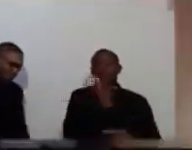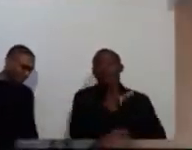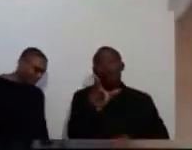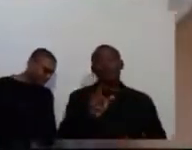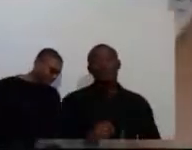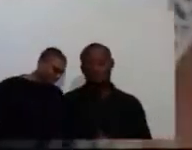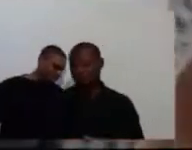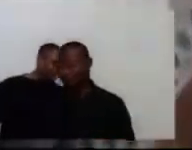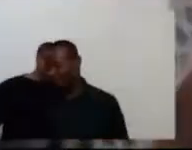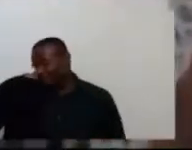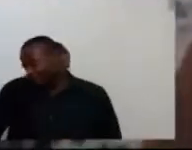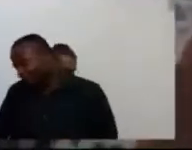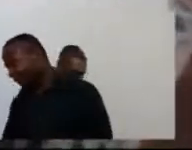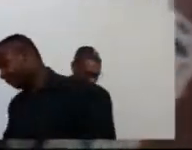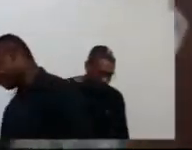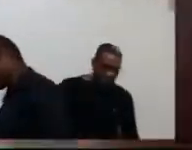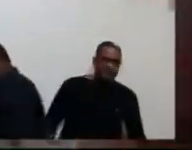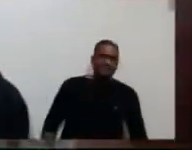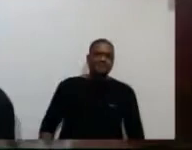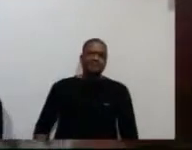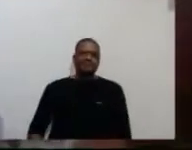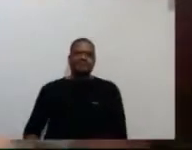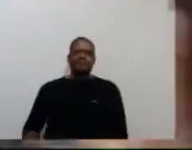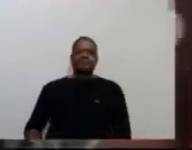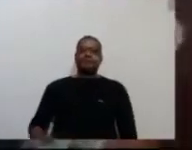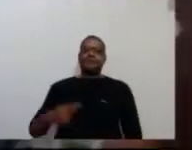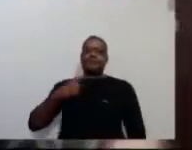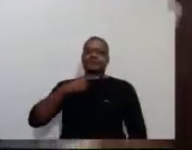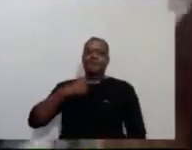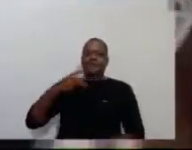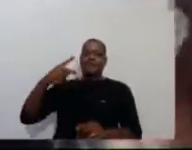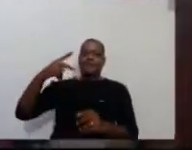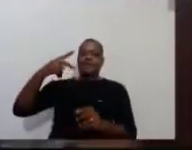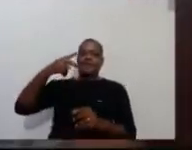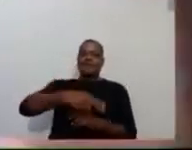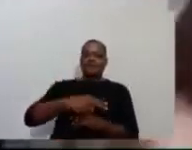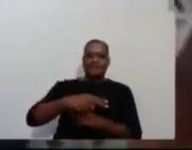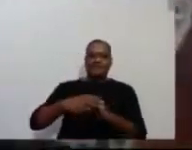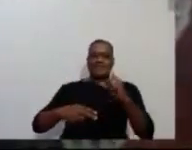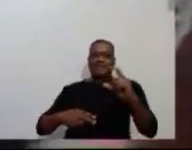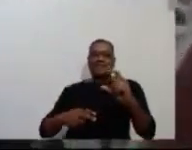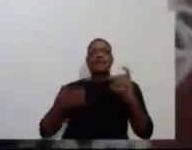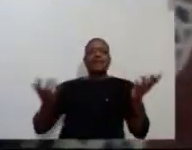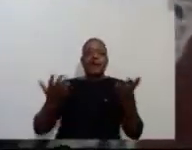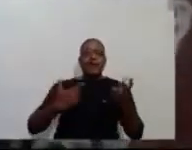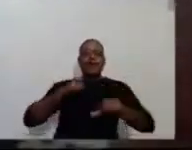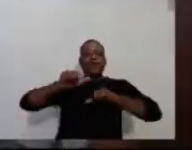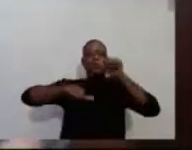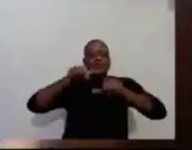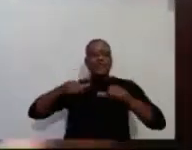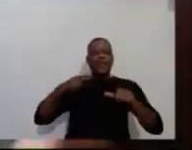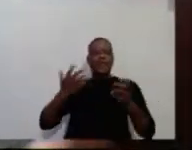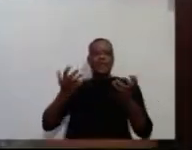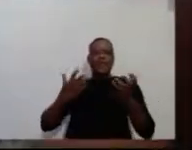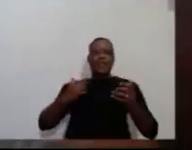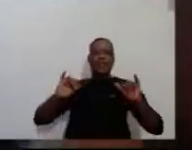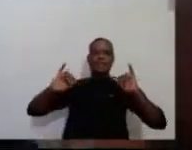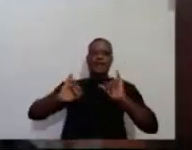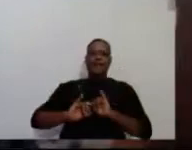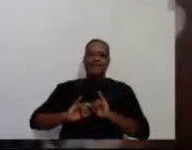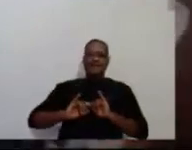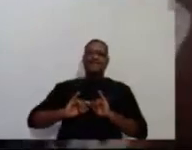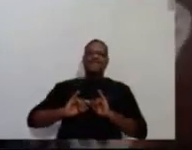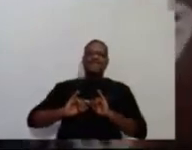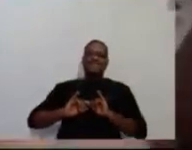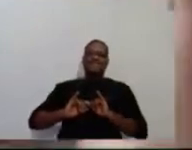eu quero ser fitness agora, rede. Mas enfim, é essa coisa de a rede conhecer o seu comportamento e moldar